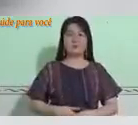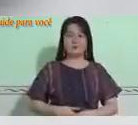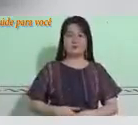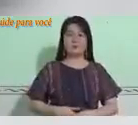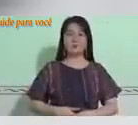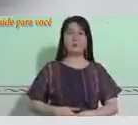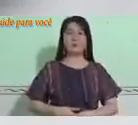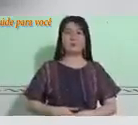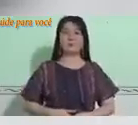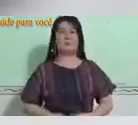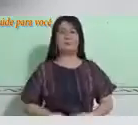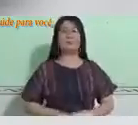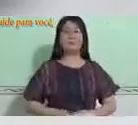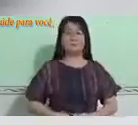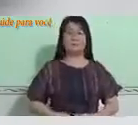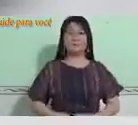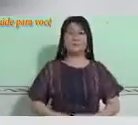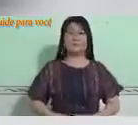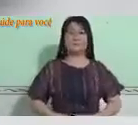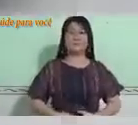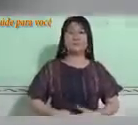excluir outras hipóteses mais graves.